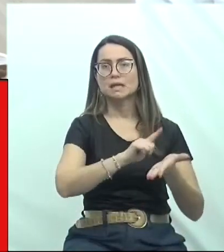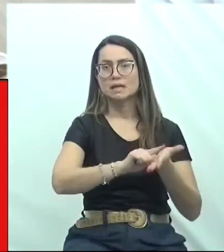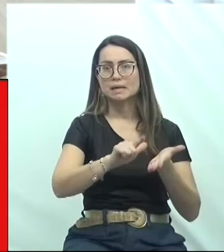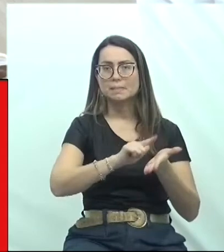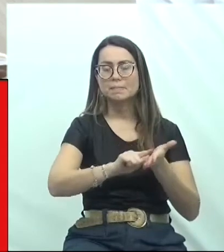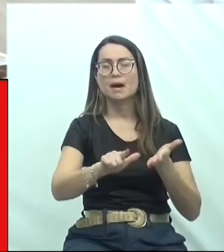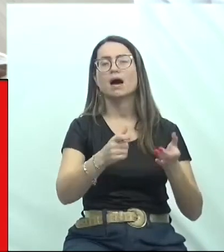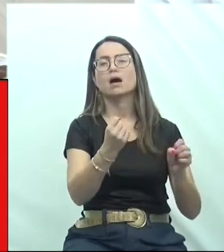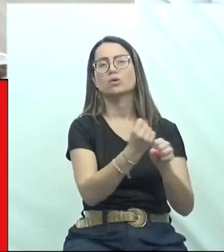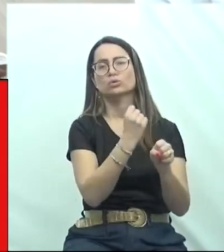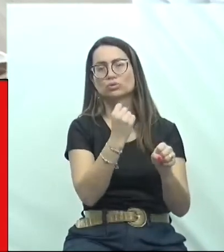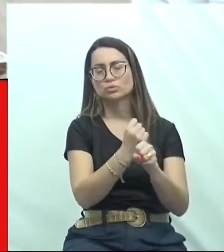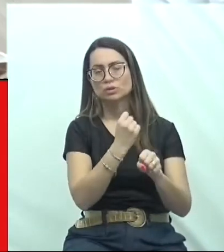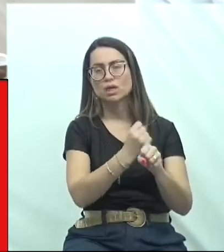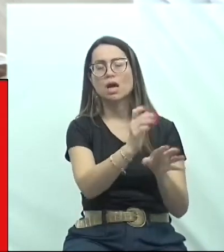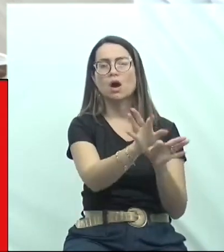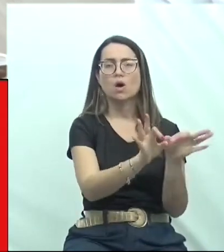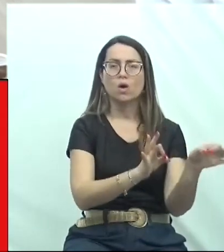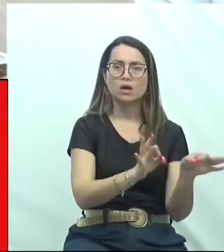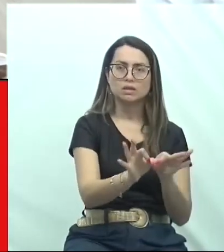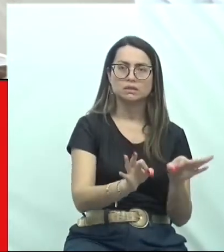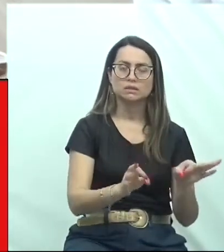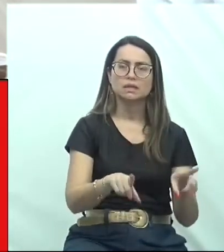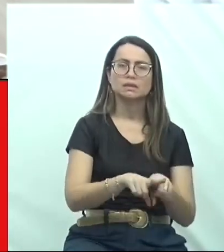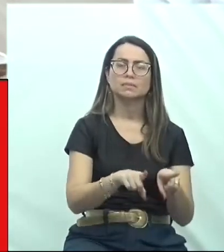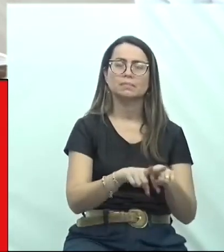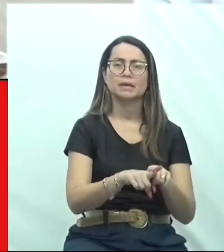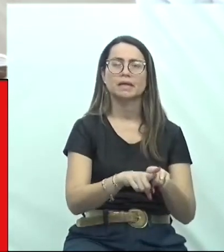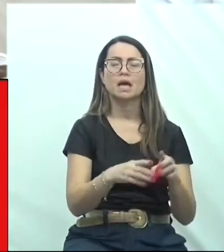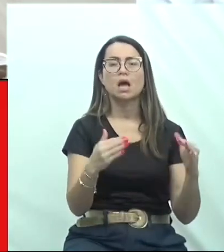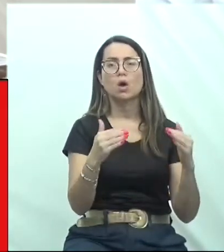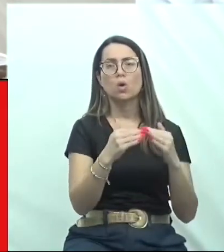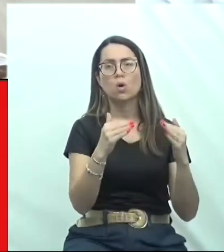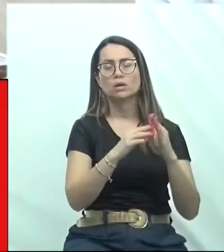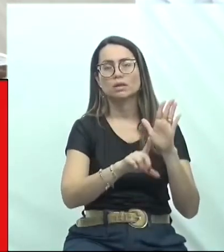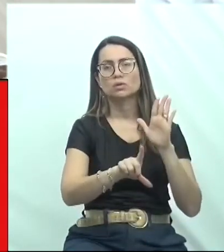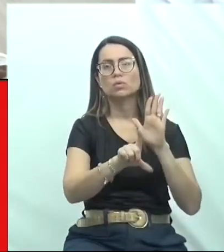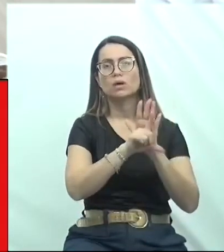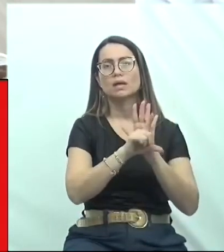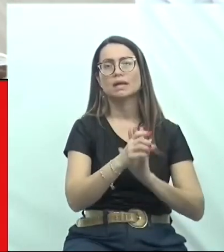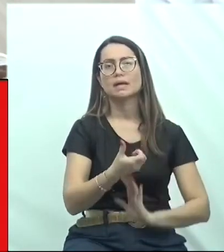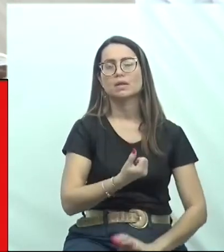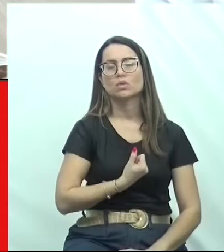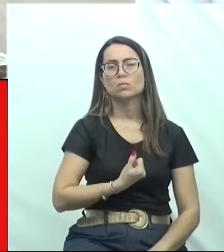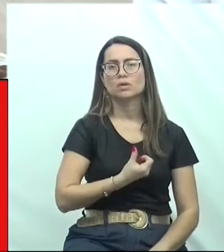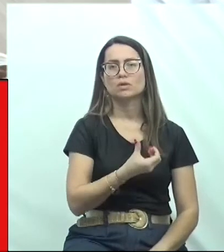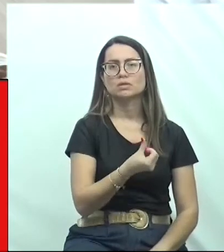público, em observância ao que dispõem as leis municipal número